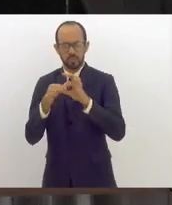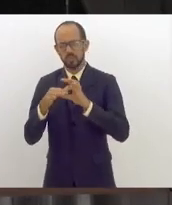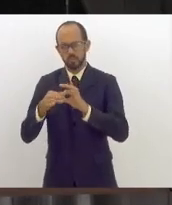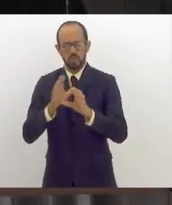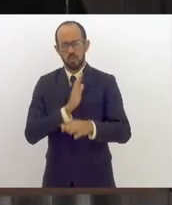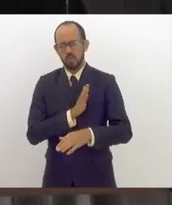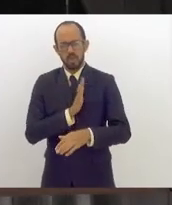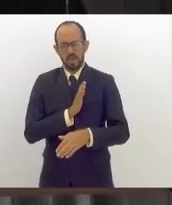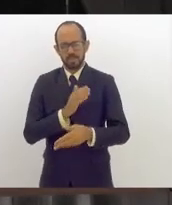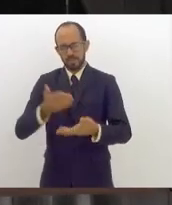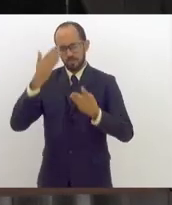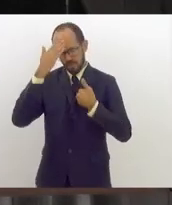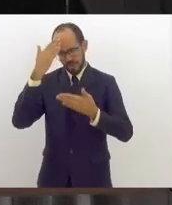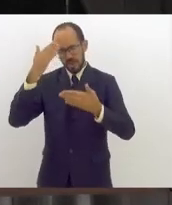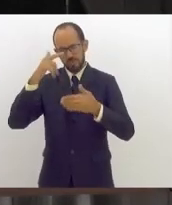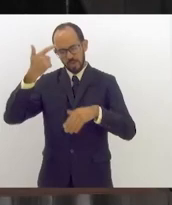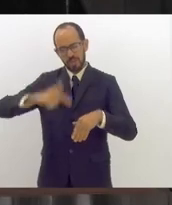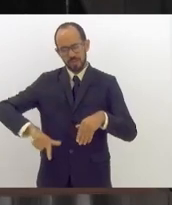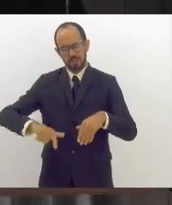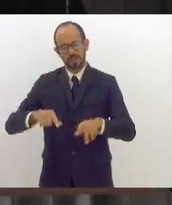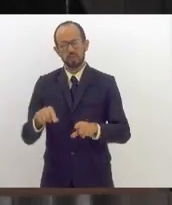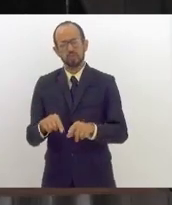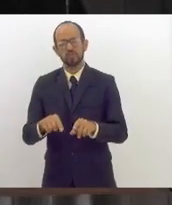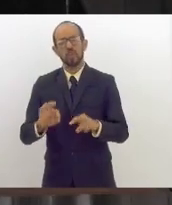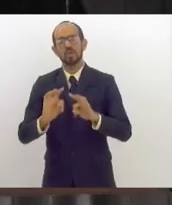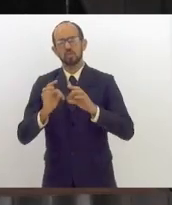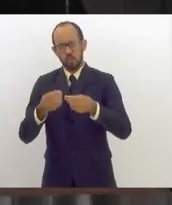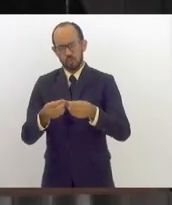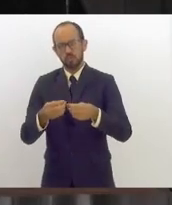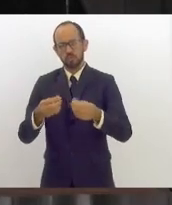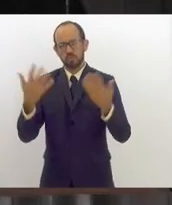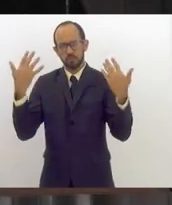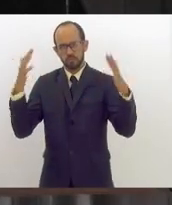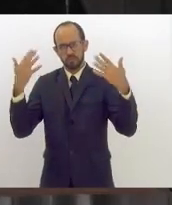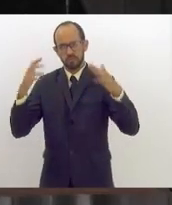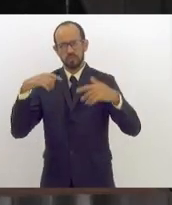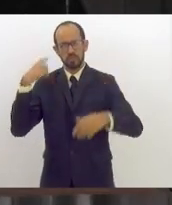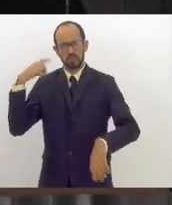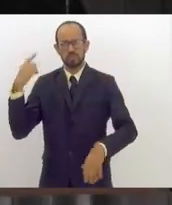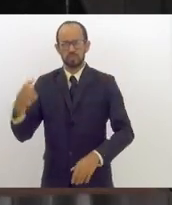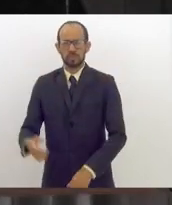gratidão agradeço mais uma vez a todos e viva a advocacia brasileira